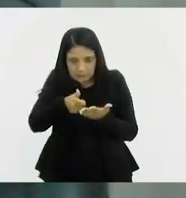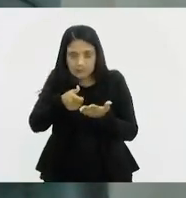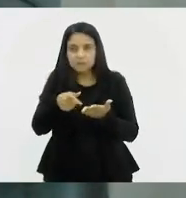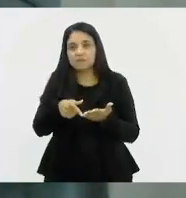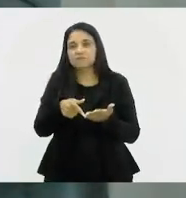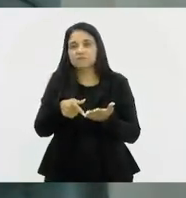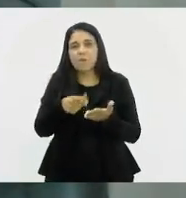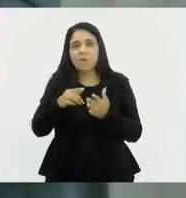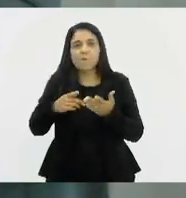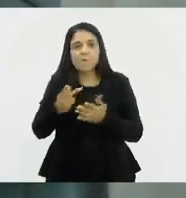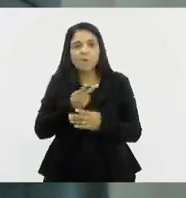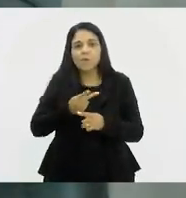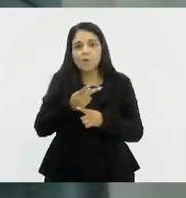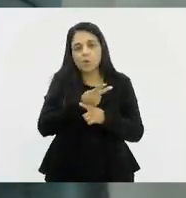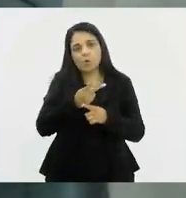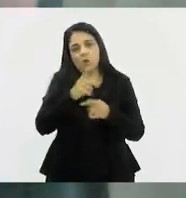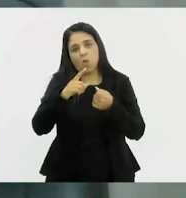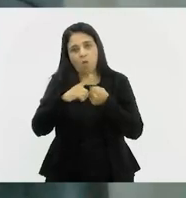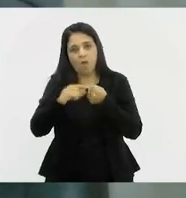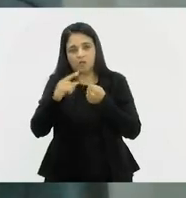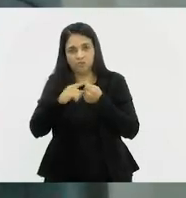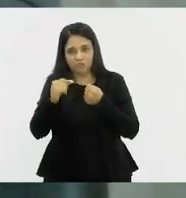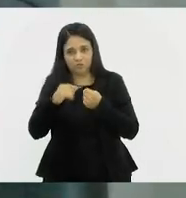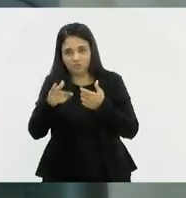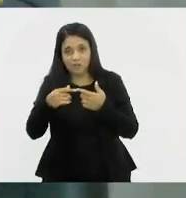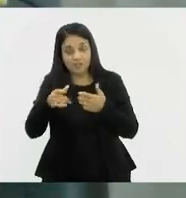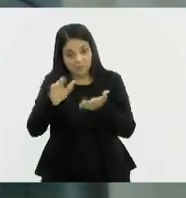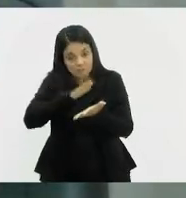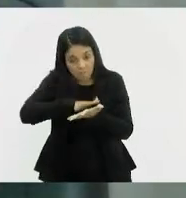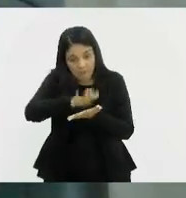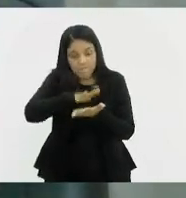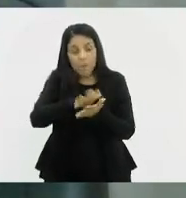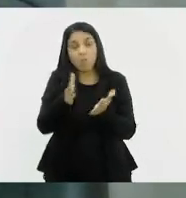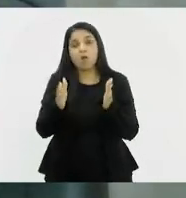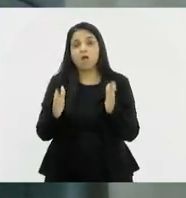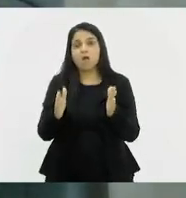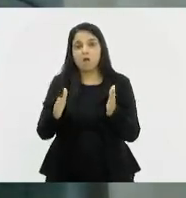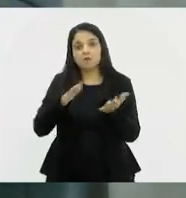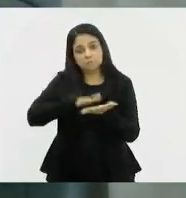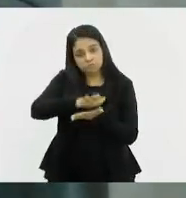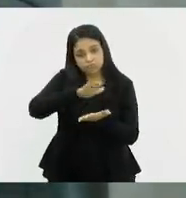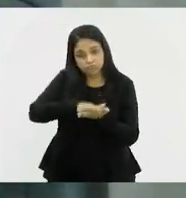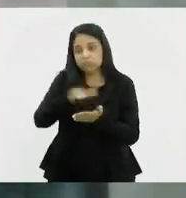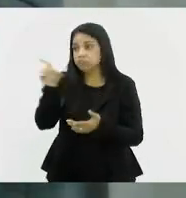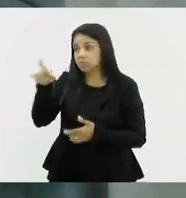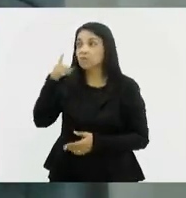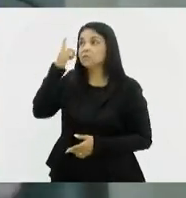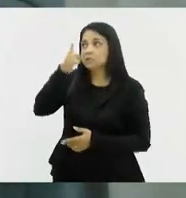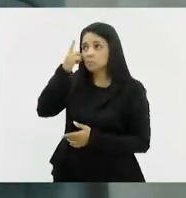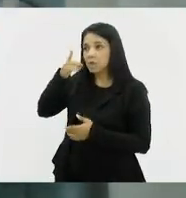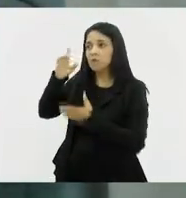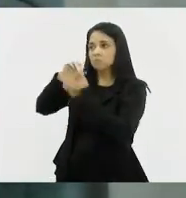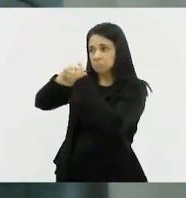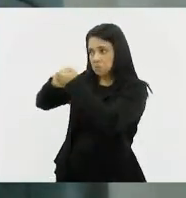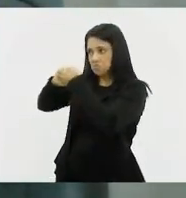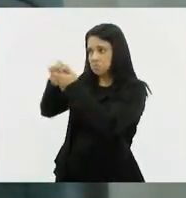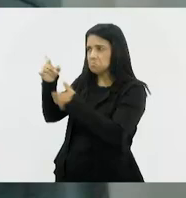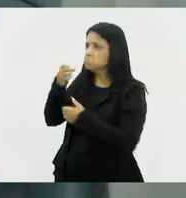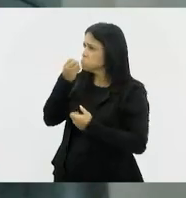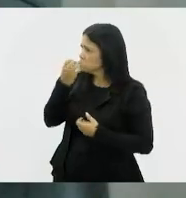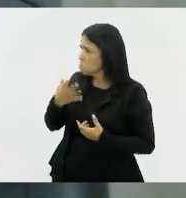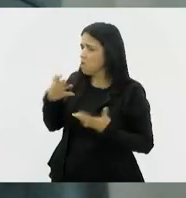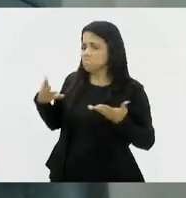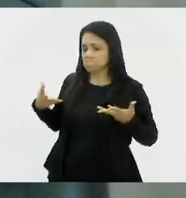desse tamanho. Eu parabenizo o nosso deputado, que também fez um muito bem feito, muito bonito,